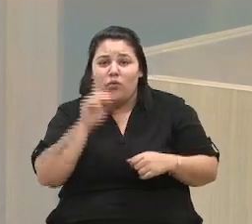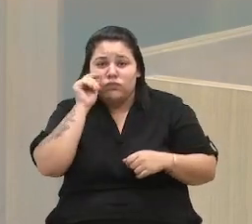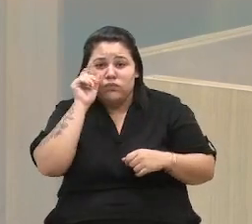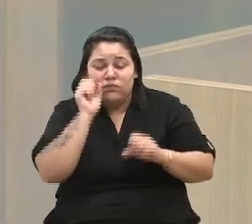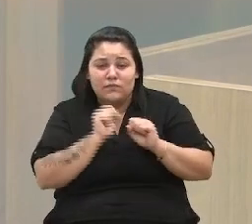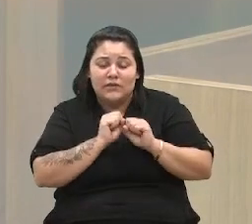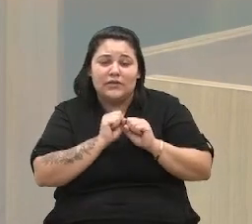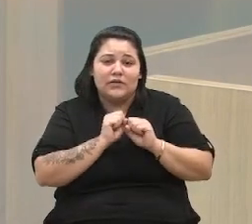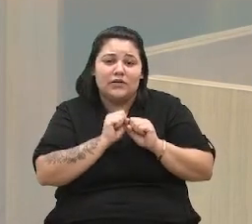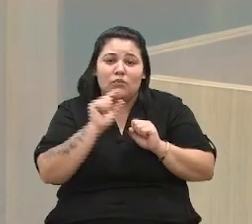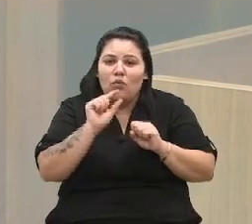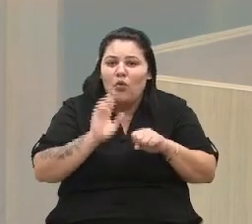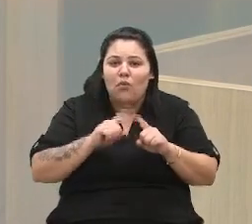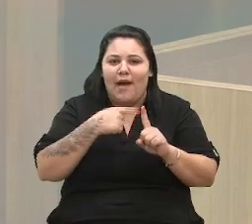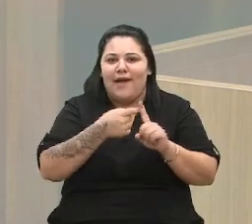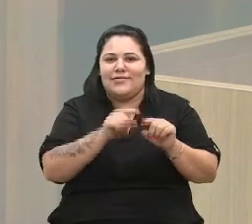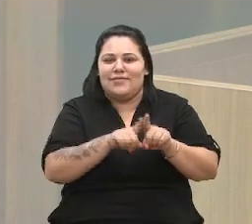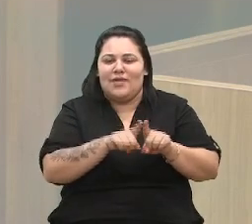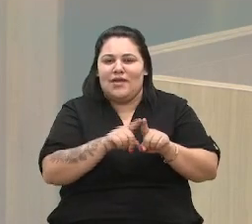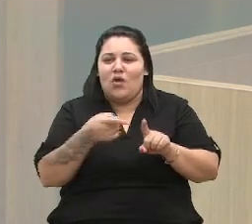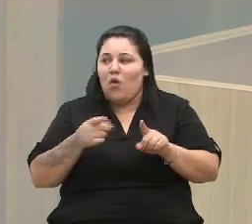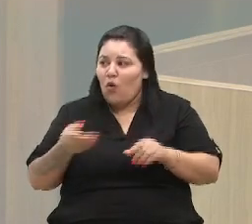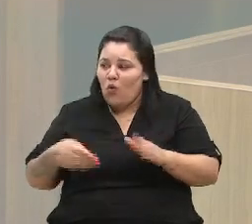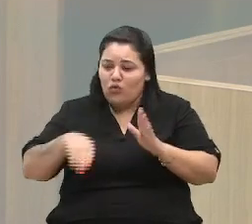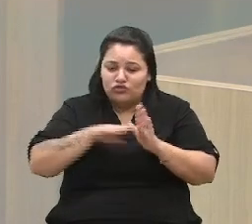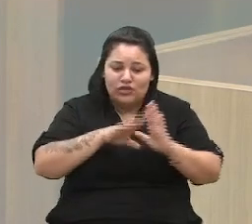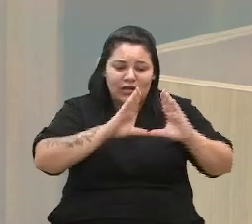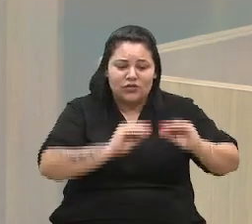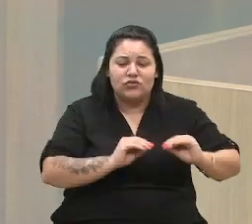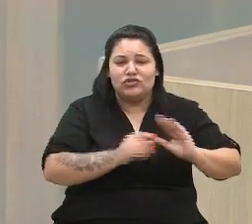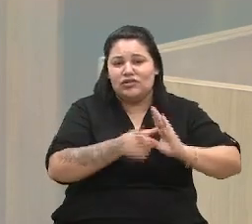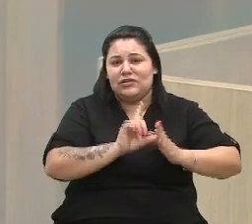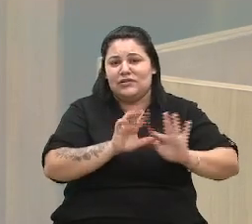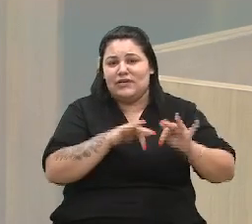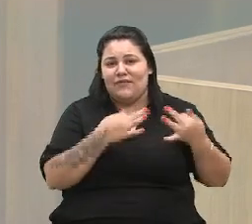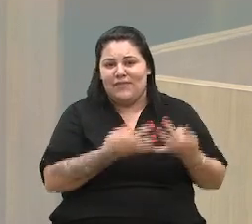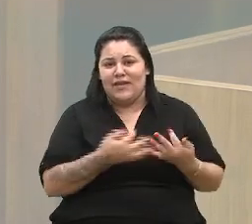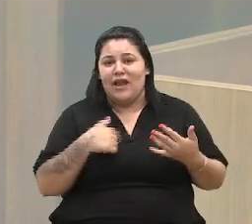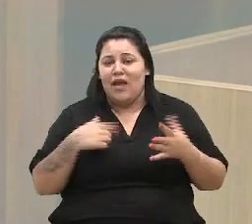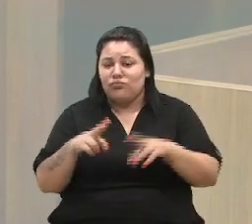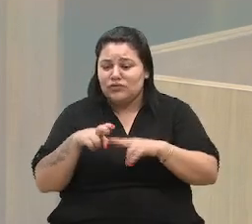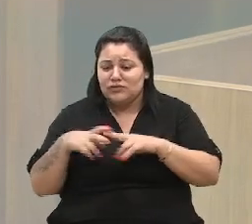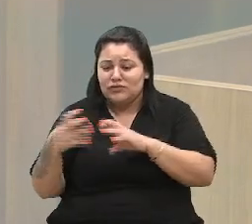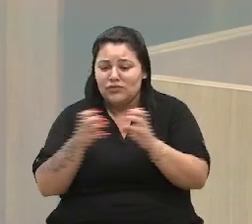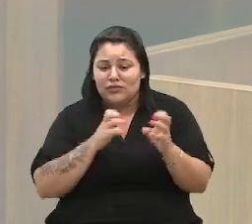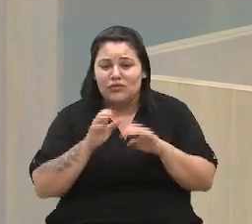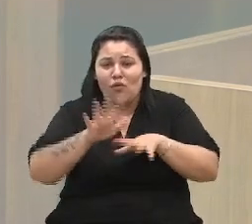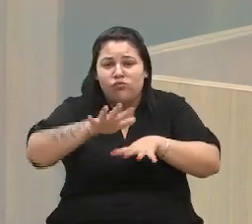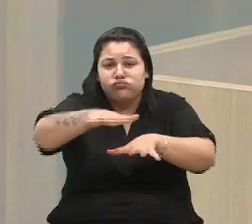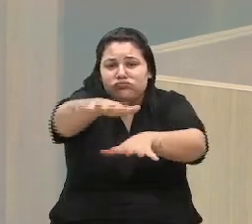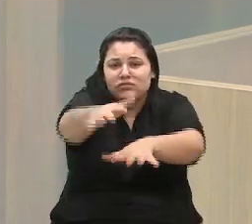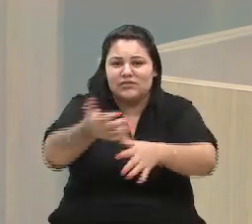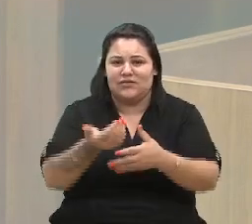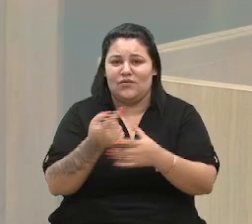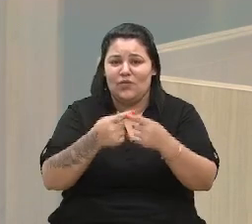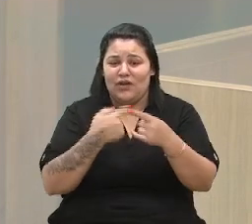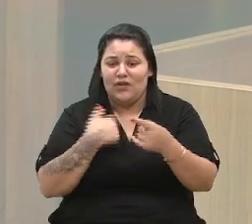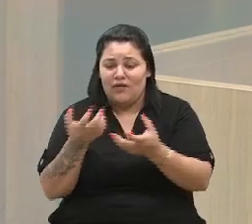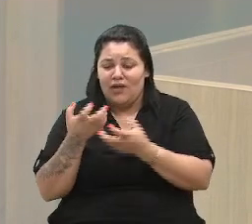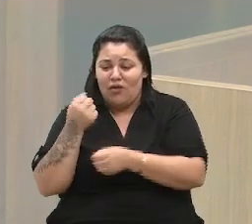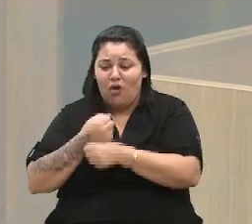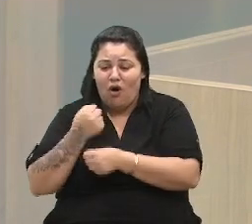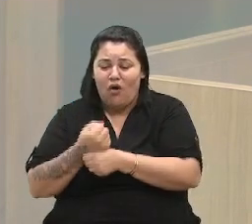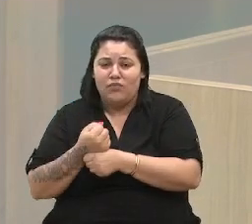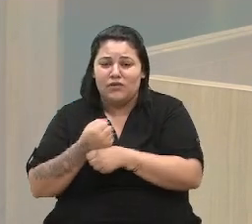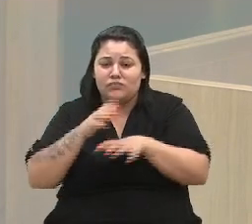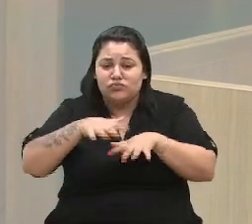tarde, ou chegar mais cedo de noite com a sua família. É isso que eu brigo com o trânsito. Quando eu quero obras no trânsito, eu